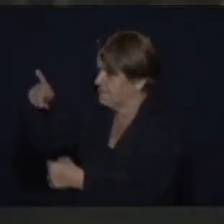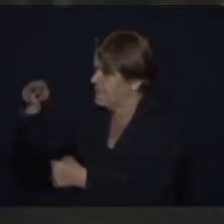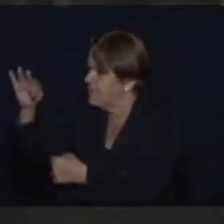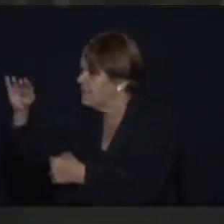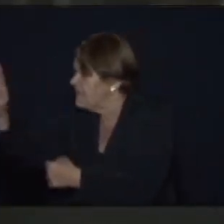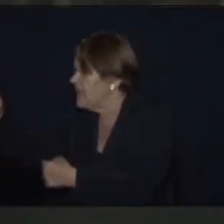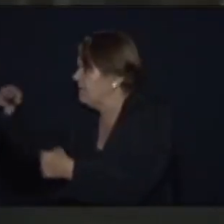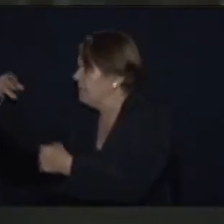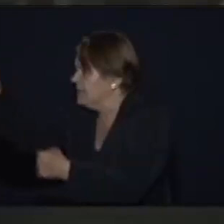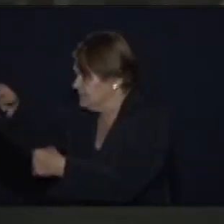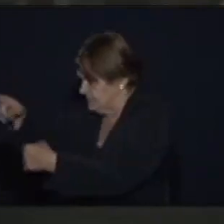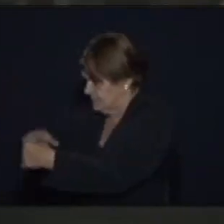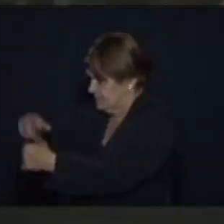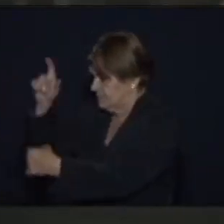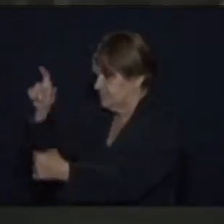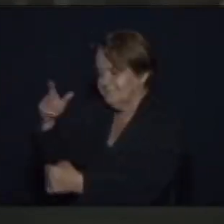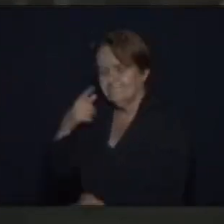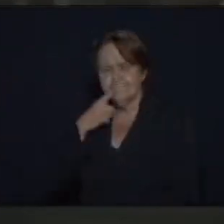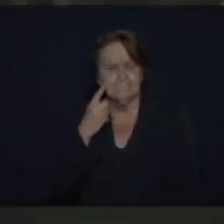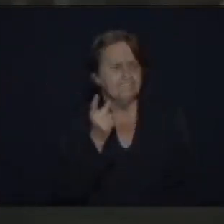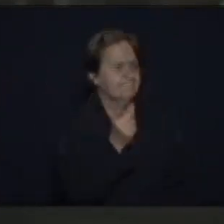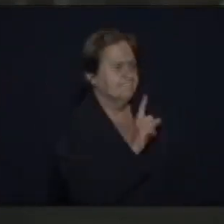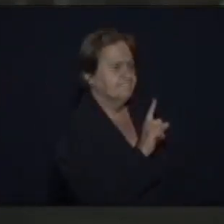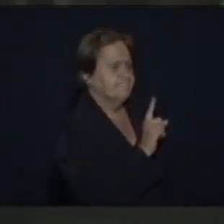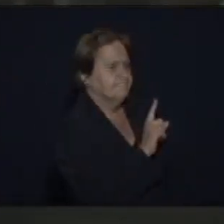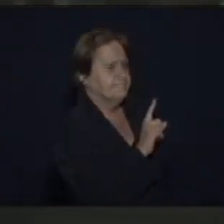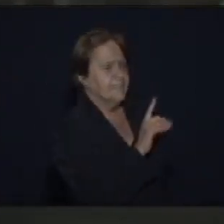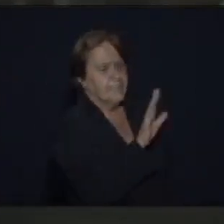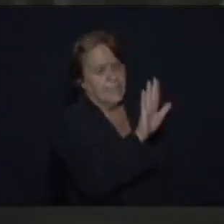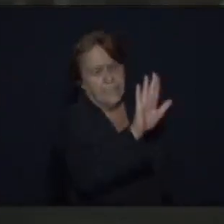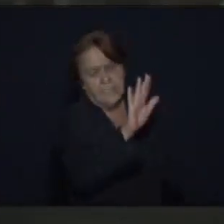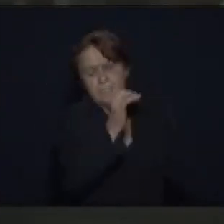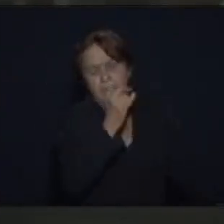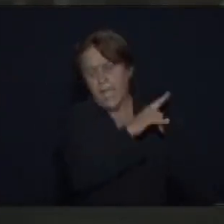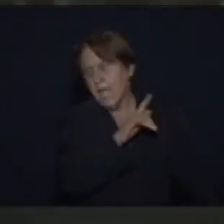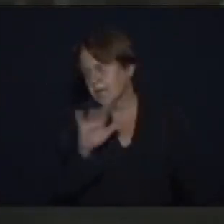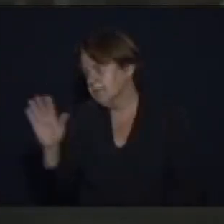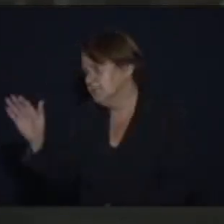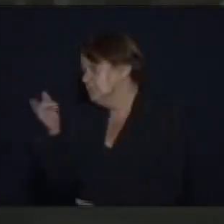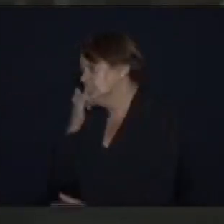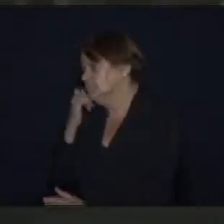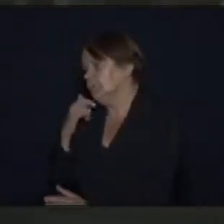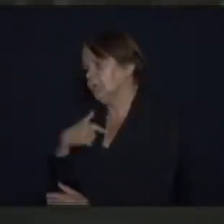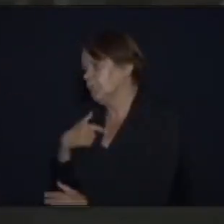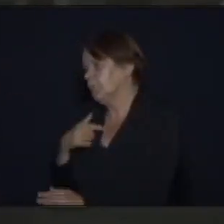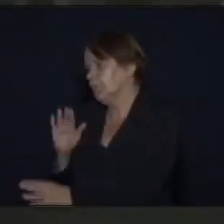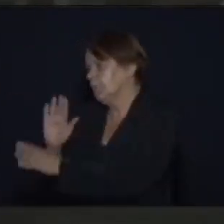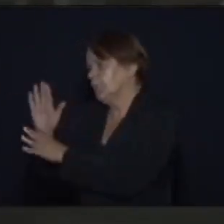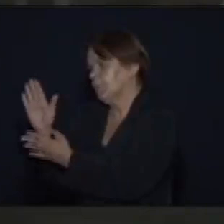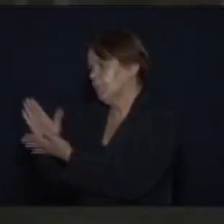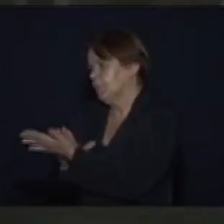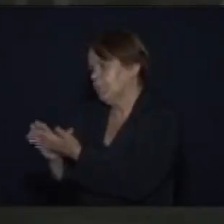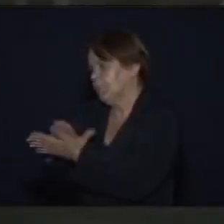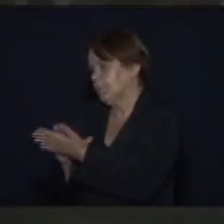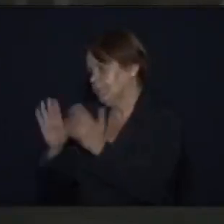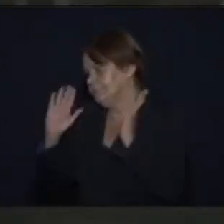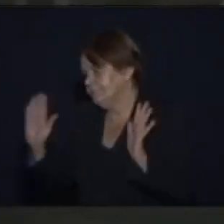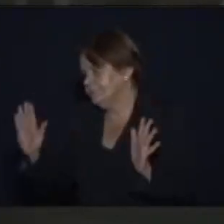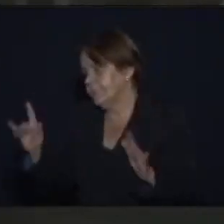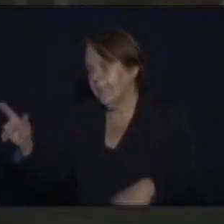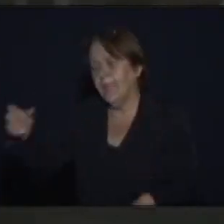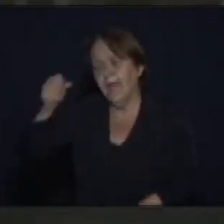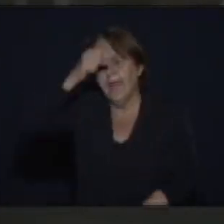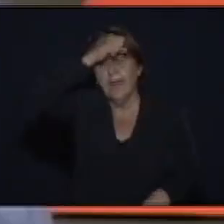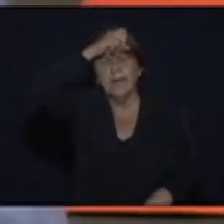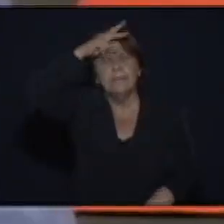ele falou não então não posso te ajudar bom e foi muito interessante esse